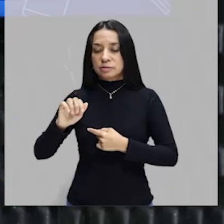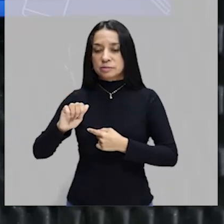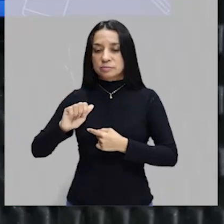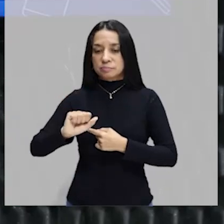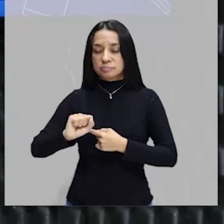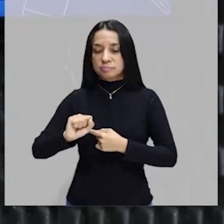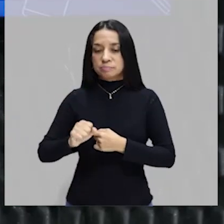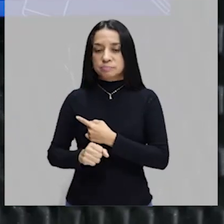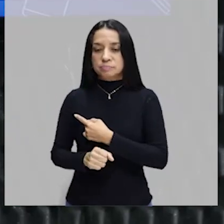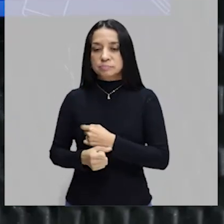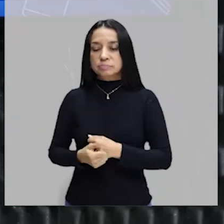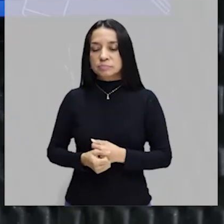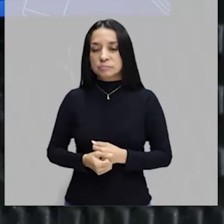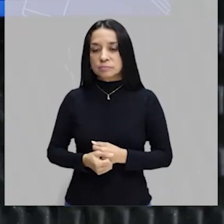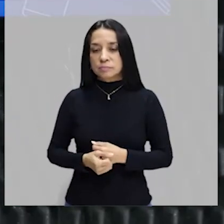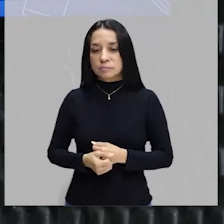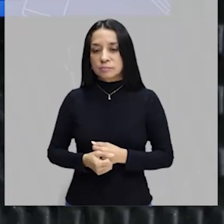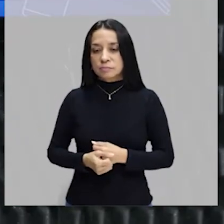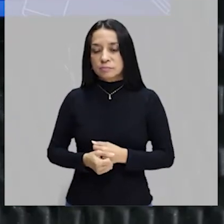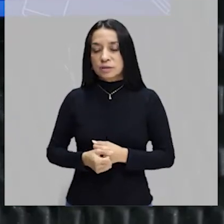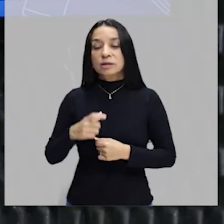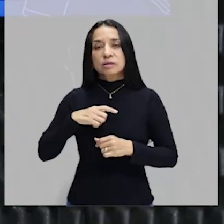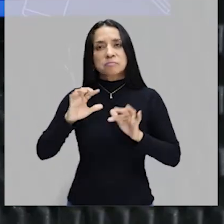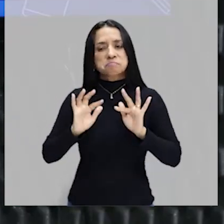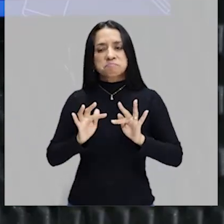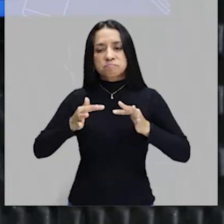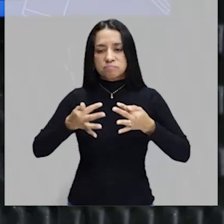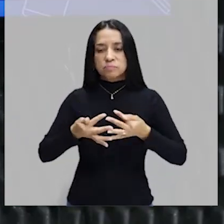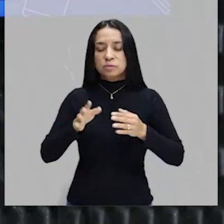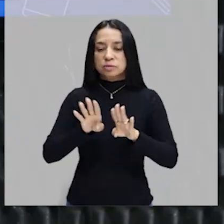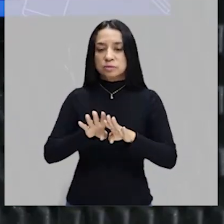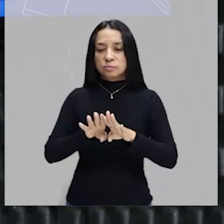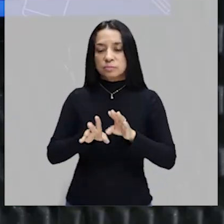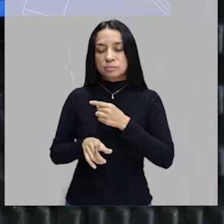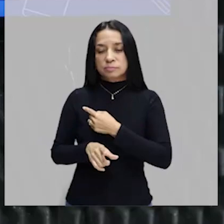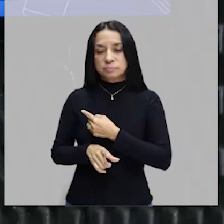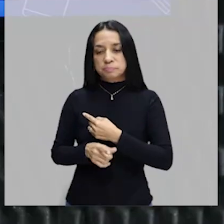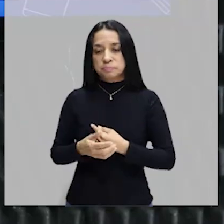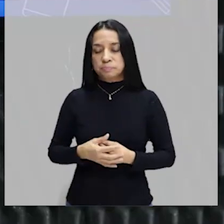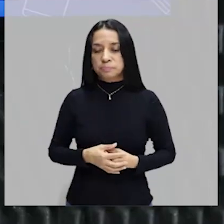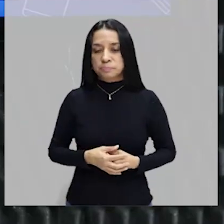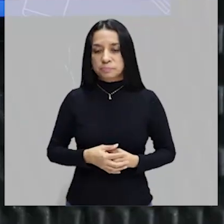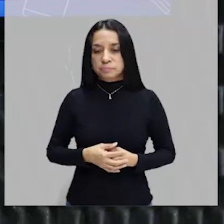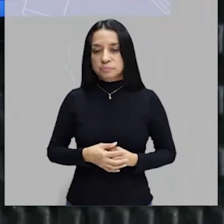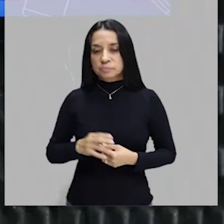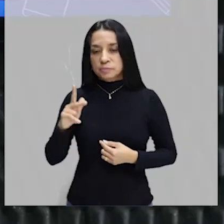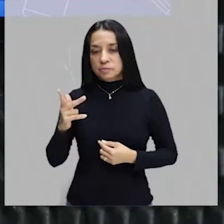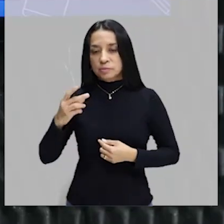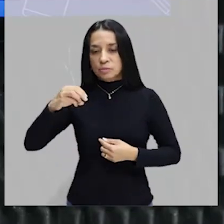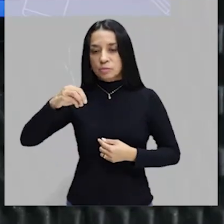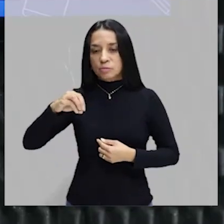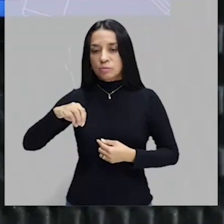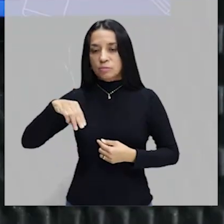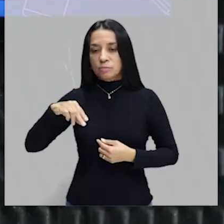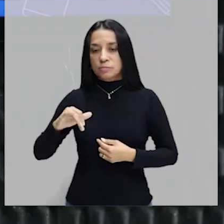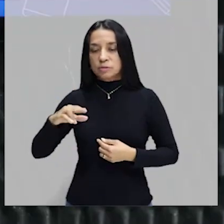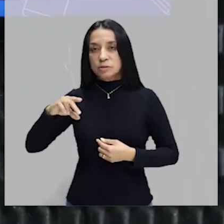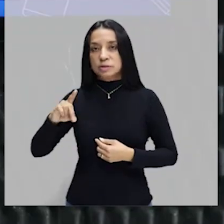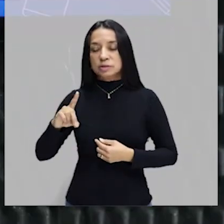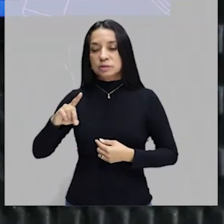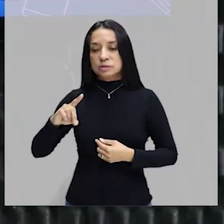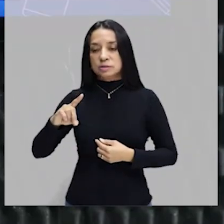Dentro da ordem dos primatas eu tenho muitas famílias. A família de primata a qual faz parte o ser humano é a família